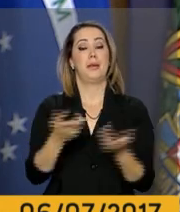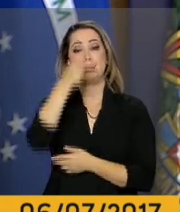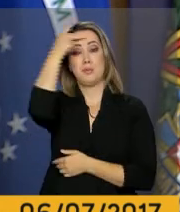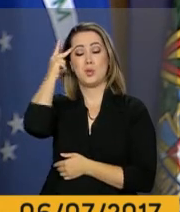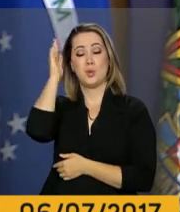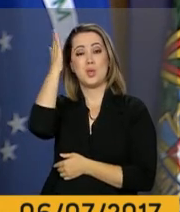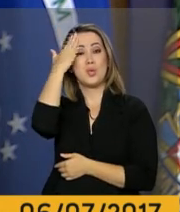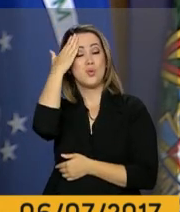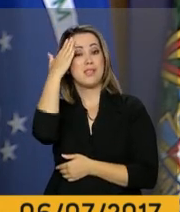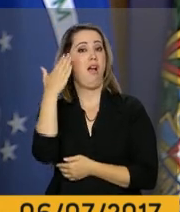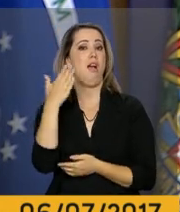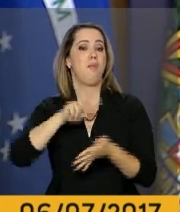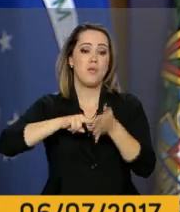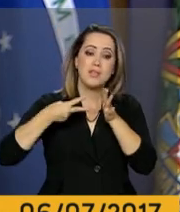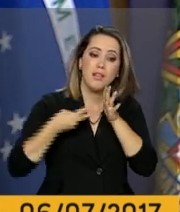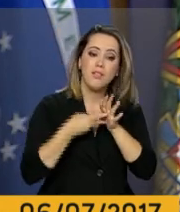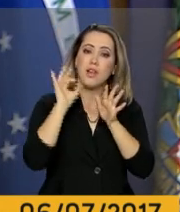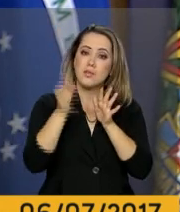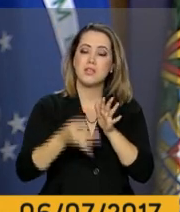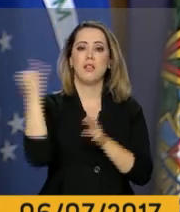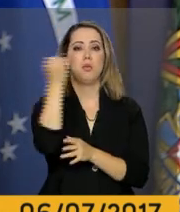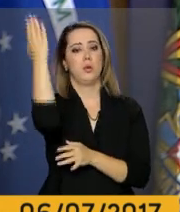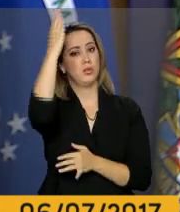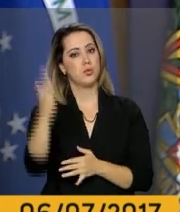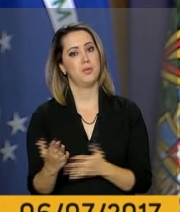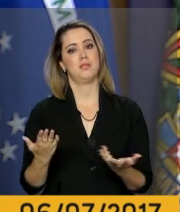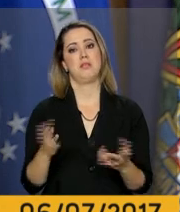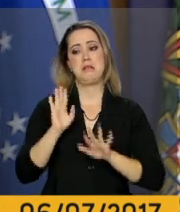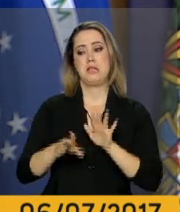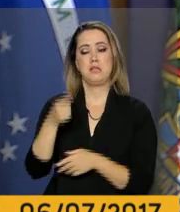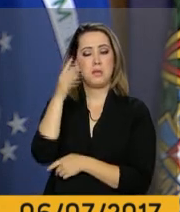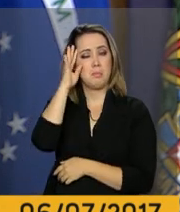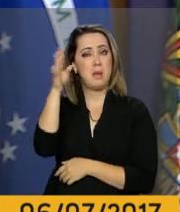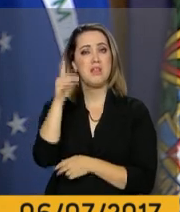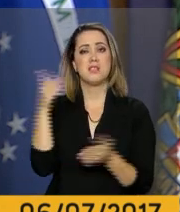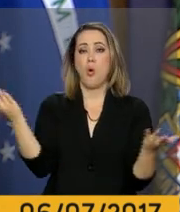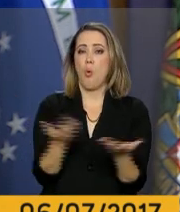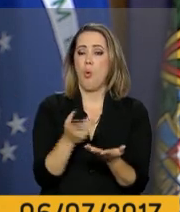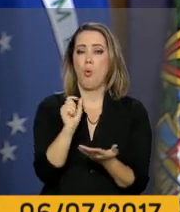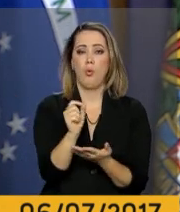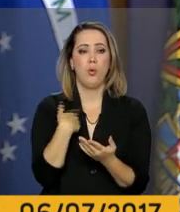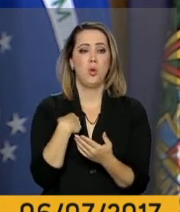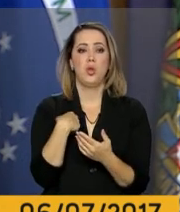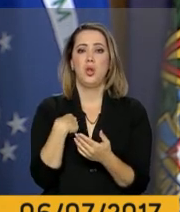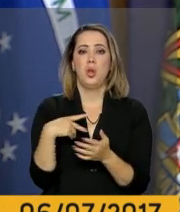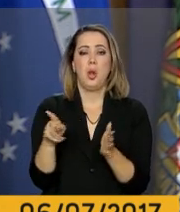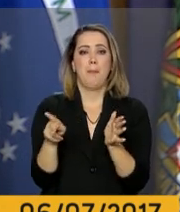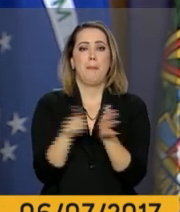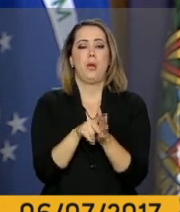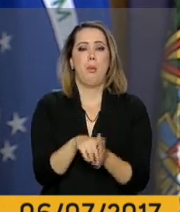conceitos fundamentais para a democracia brasileira as pessoas muitas vezes pensam no dia do seu interesse pessoal